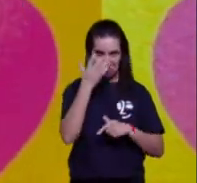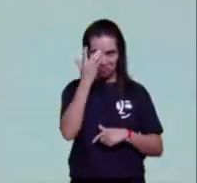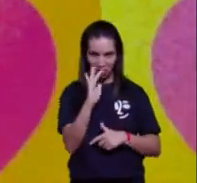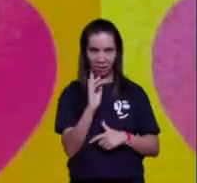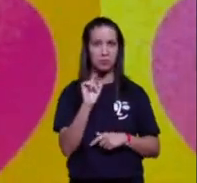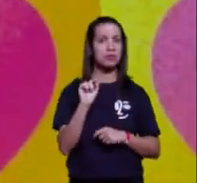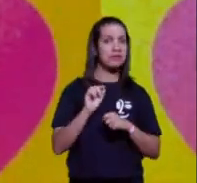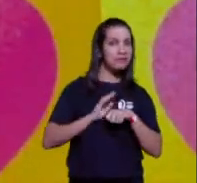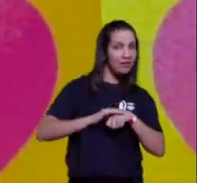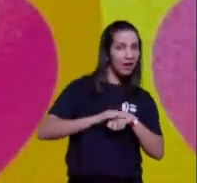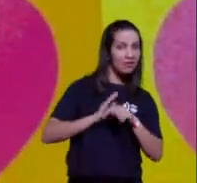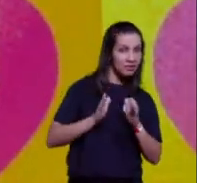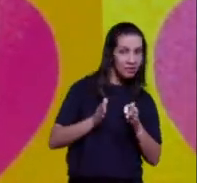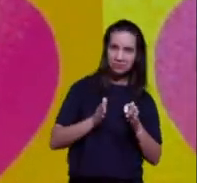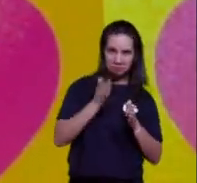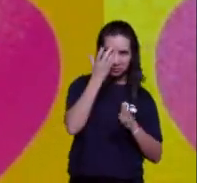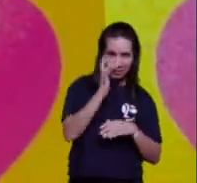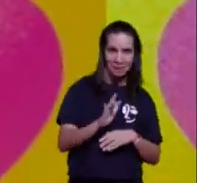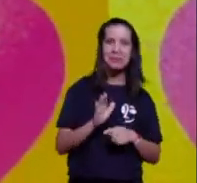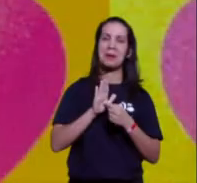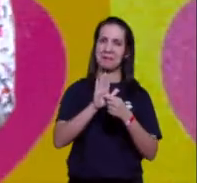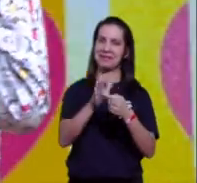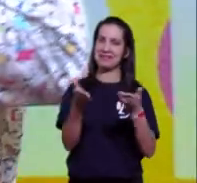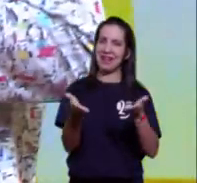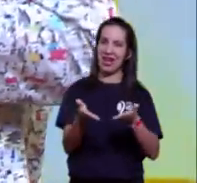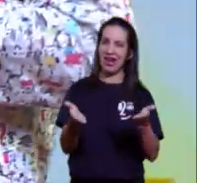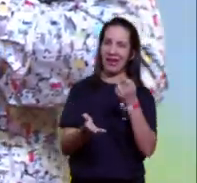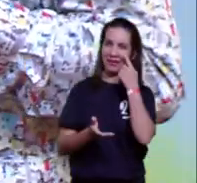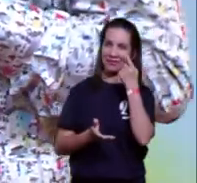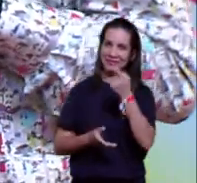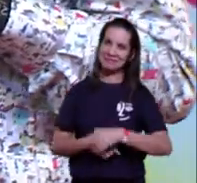já fez, a gente vai te apresentar agora.